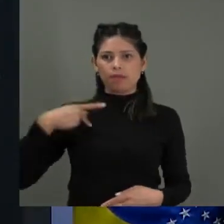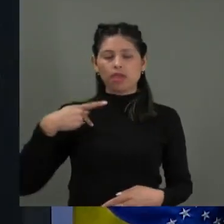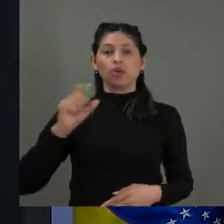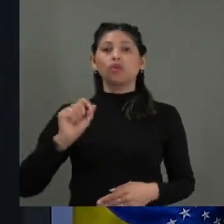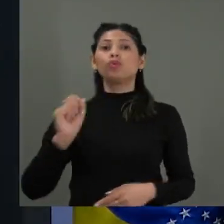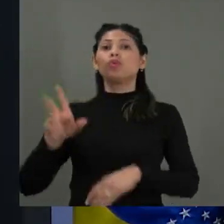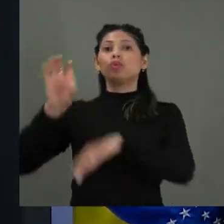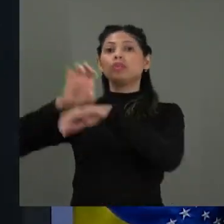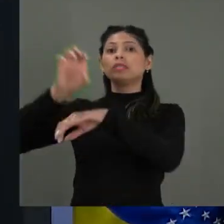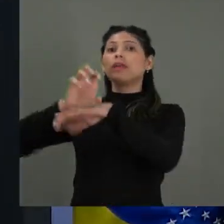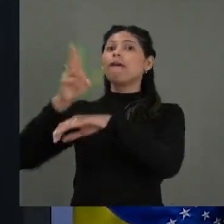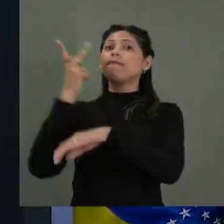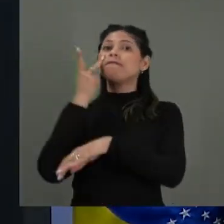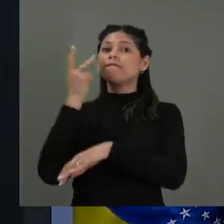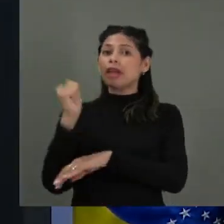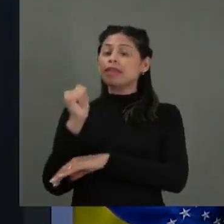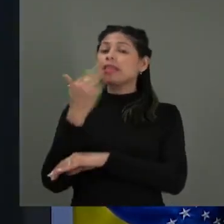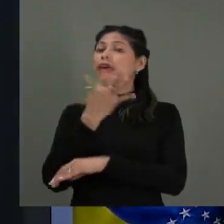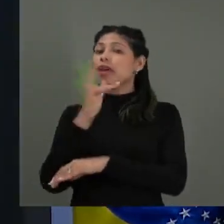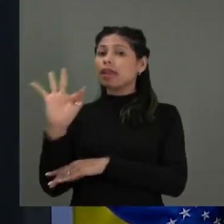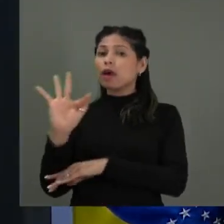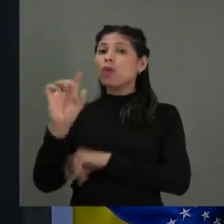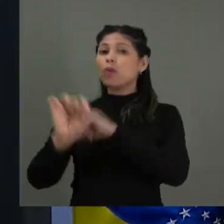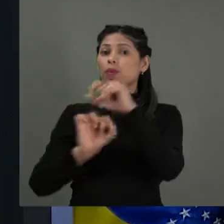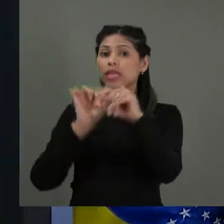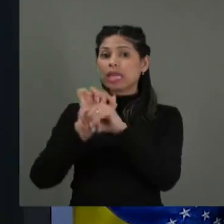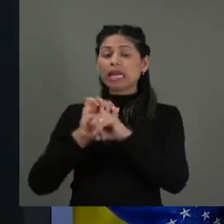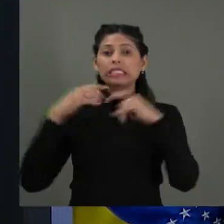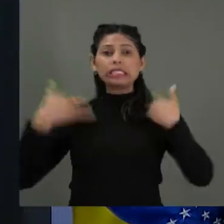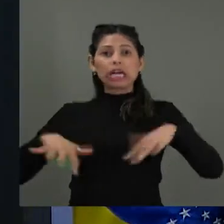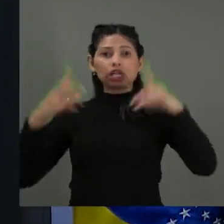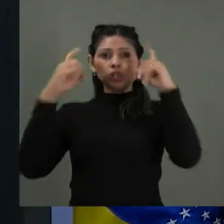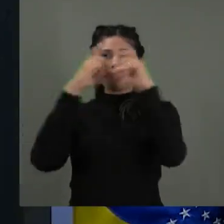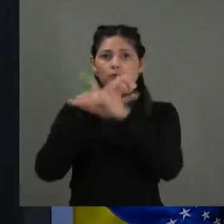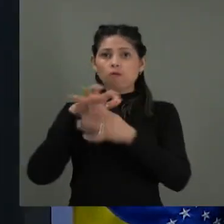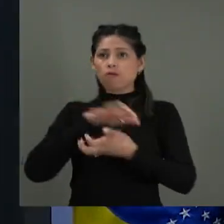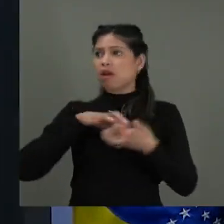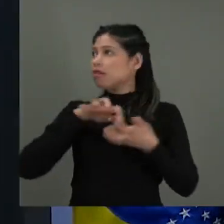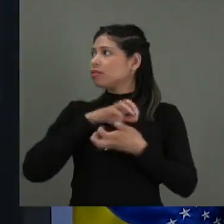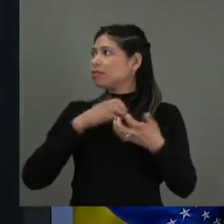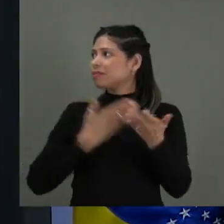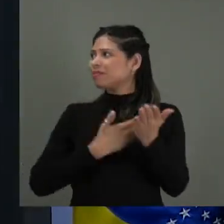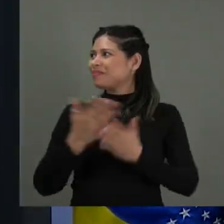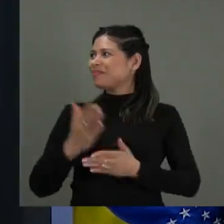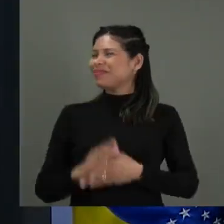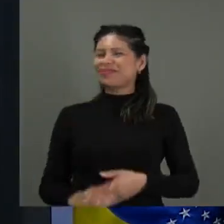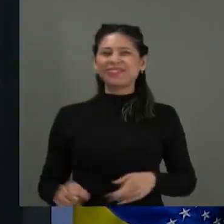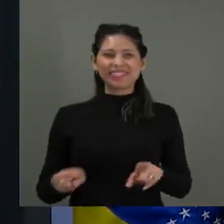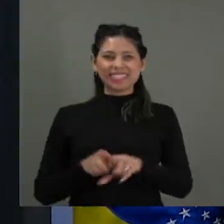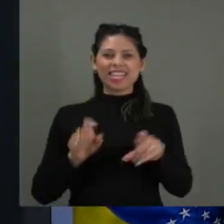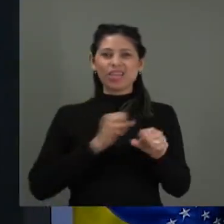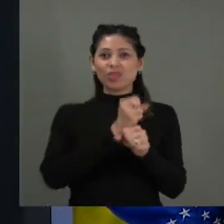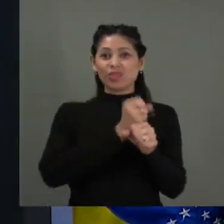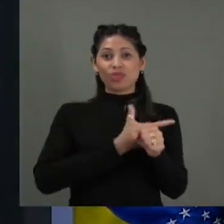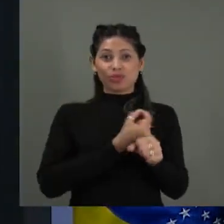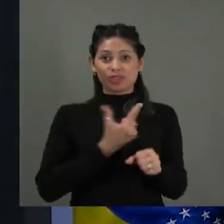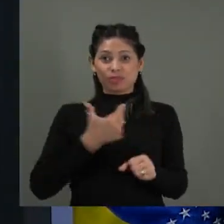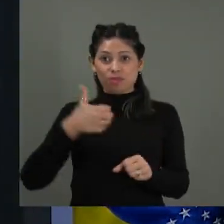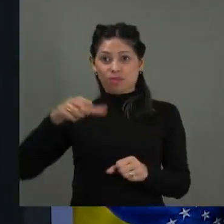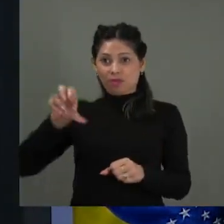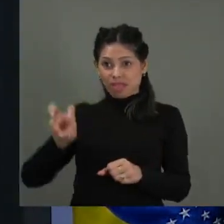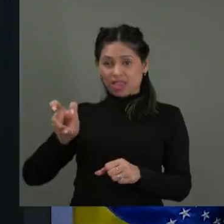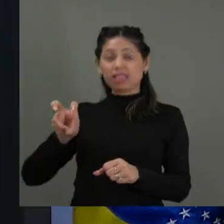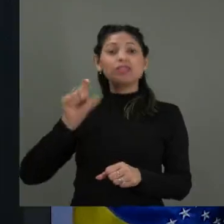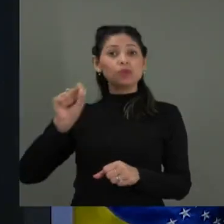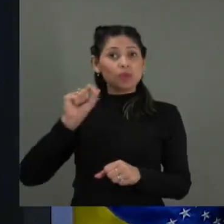Ceará, a crise de segurança no Nordeste começou a se agravar a partir de 2015, com a chegada